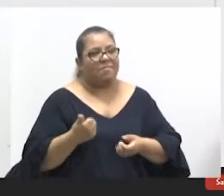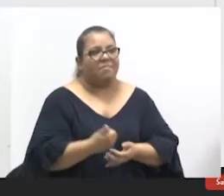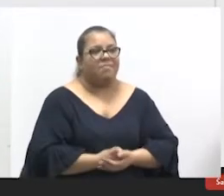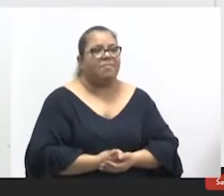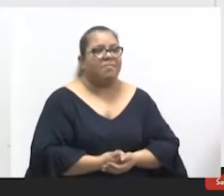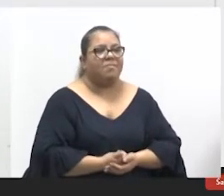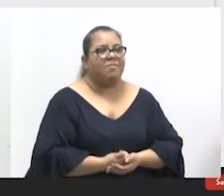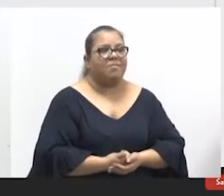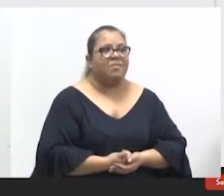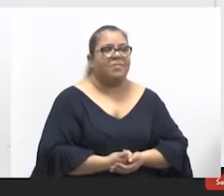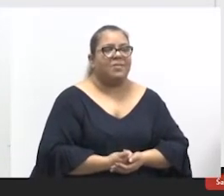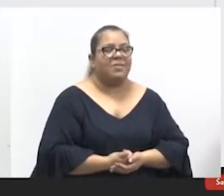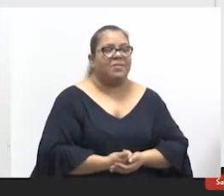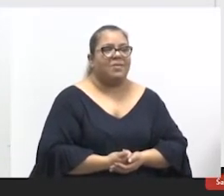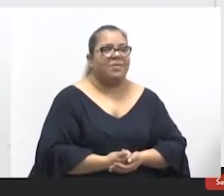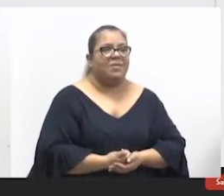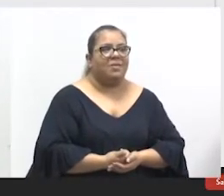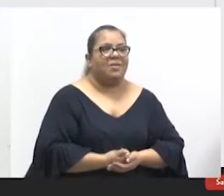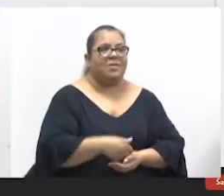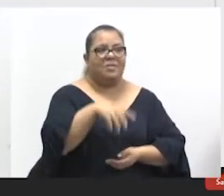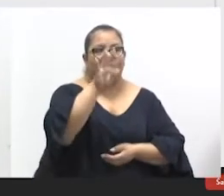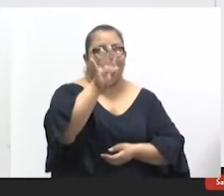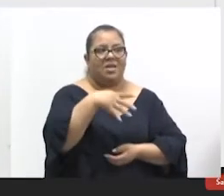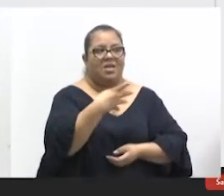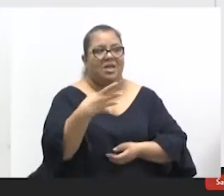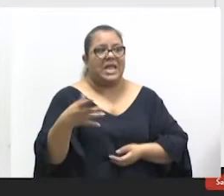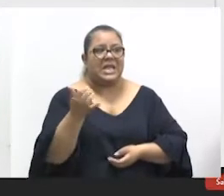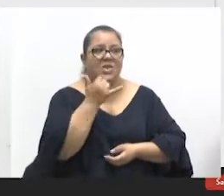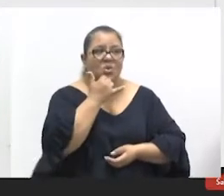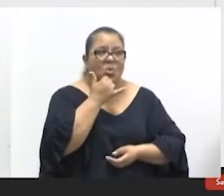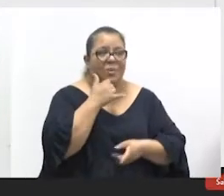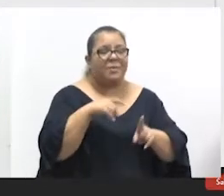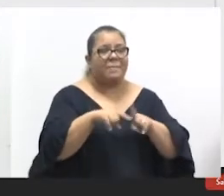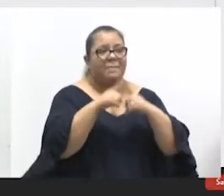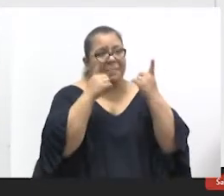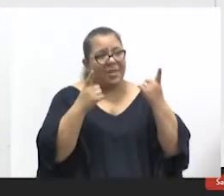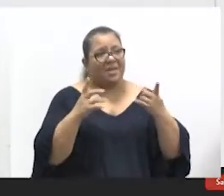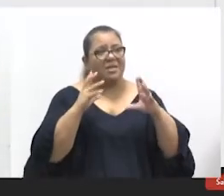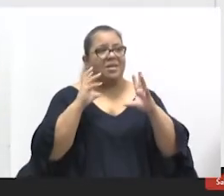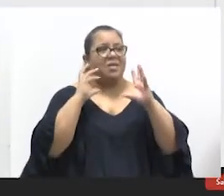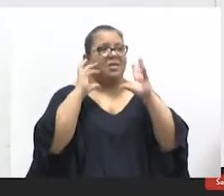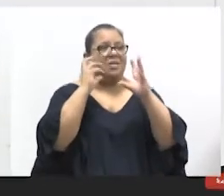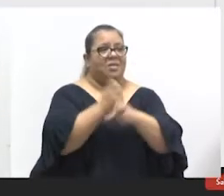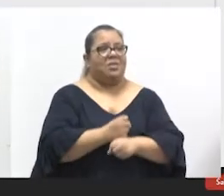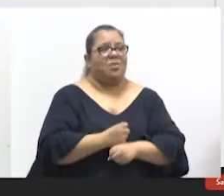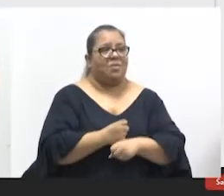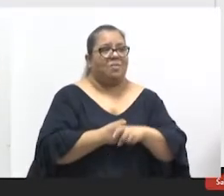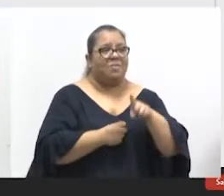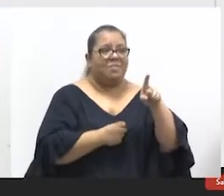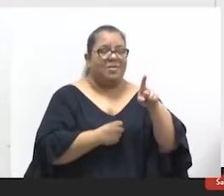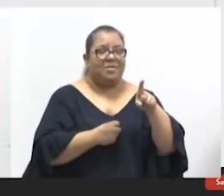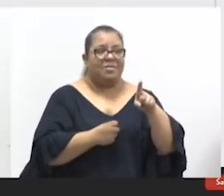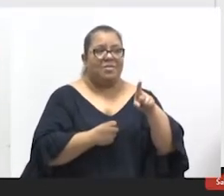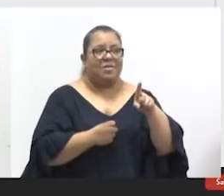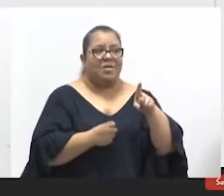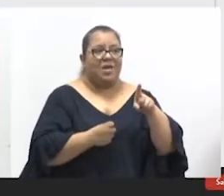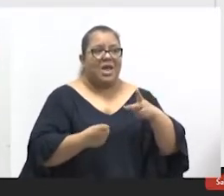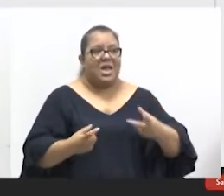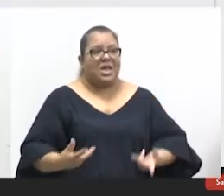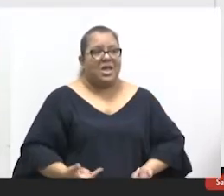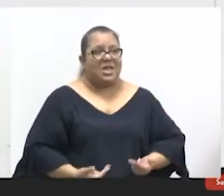isso, a gente não conseguiu fazer o painel, me desculpem, mas, enfim, 2019, de 81.289